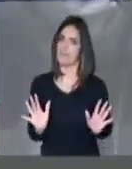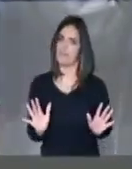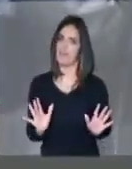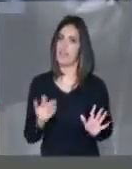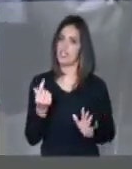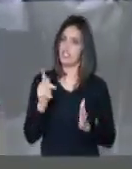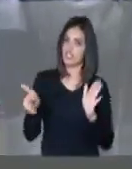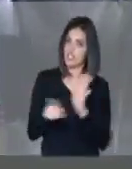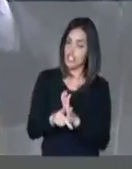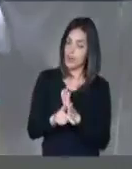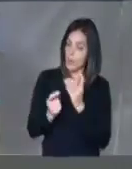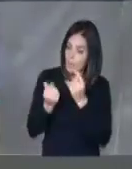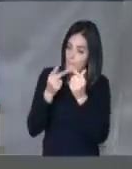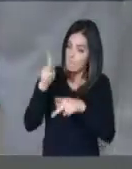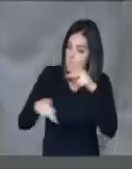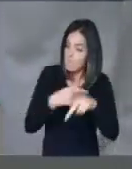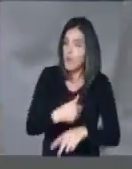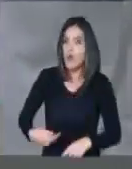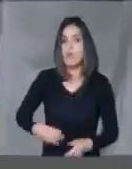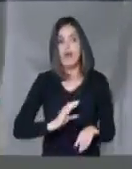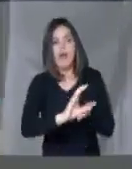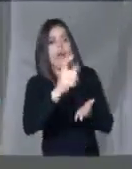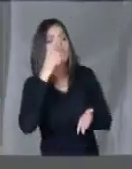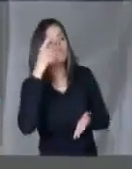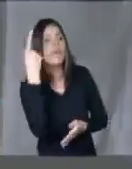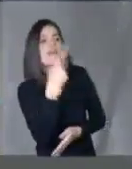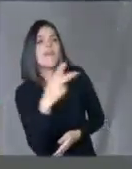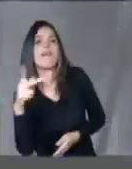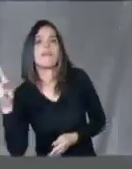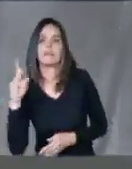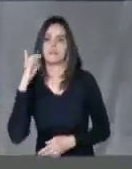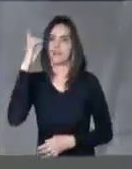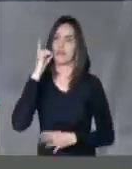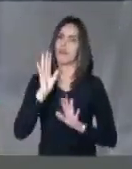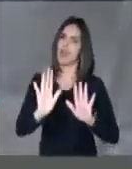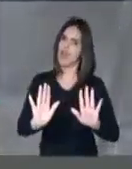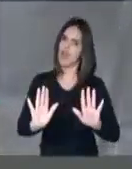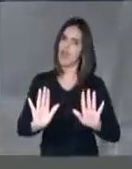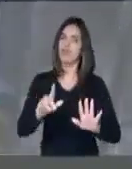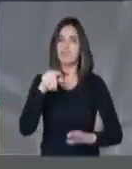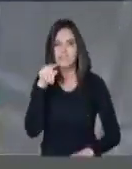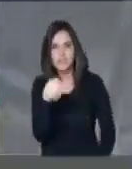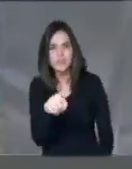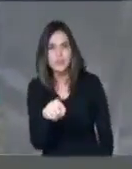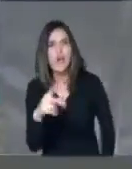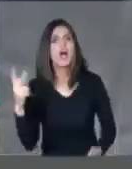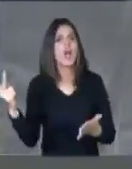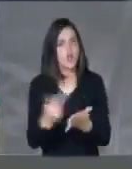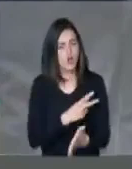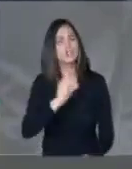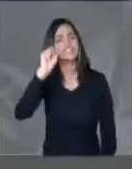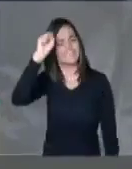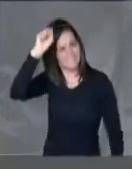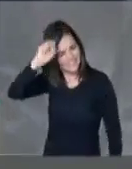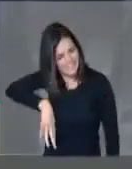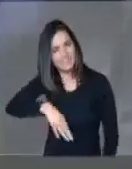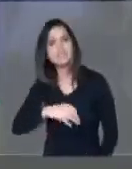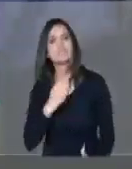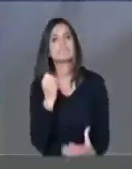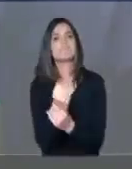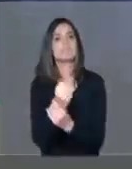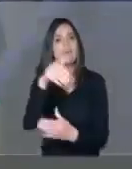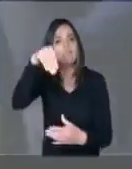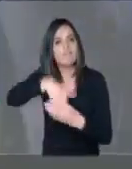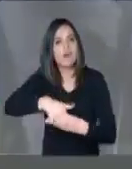É dinheiro público saindo para interesse privado de deputado. E isso aconteceu, sim, para garantir